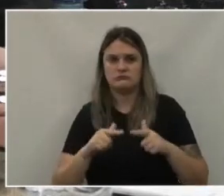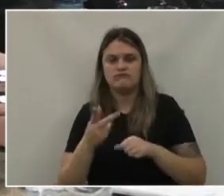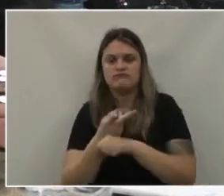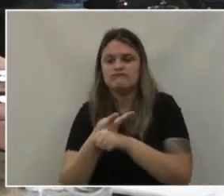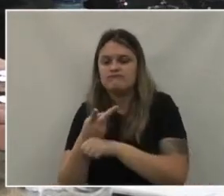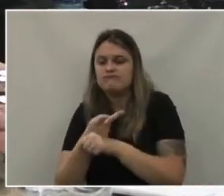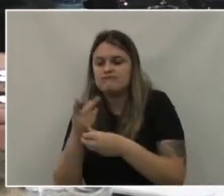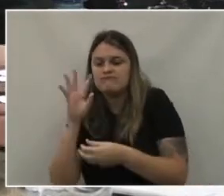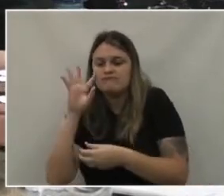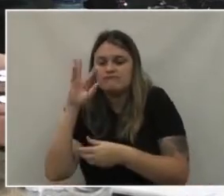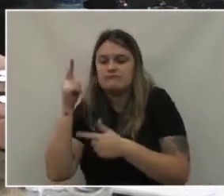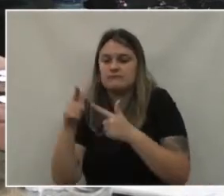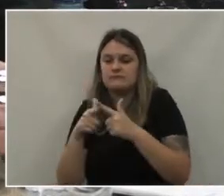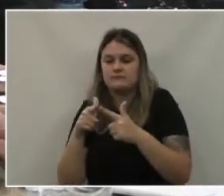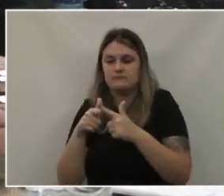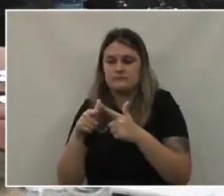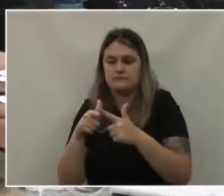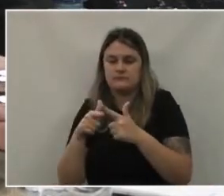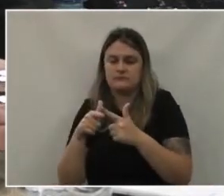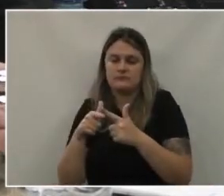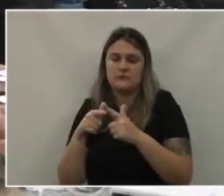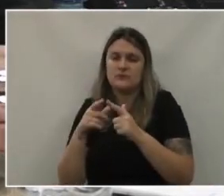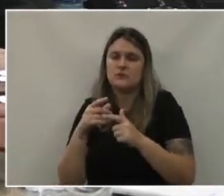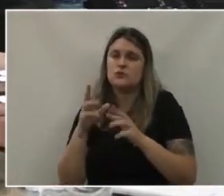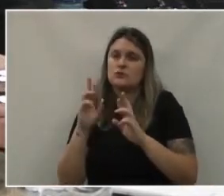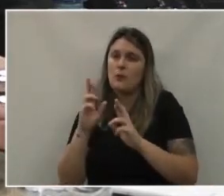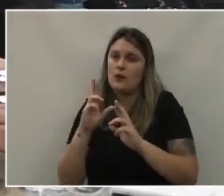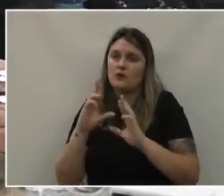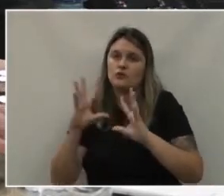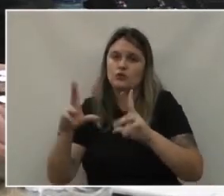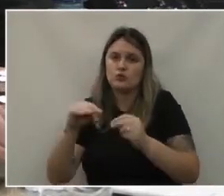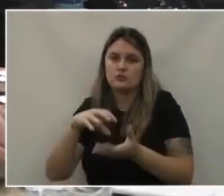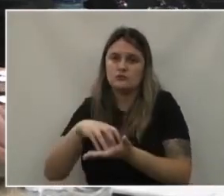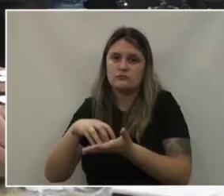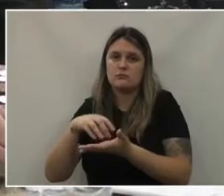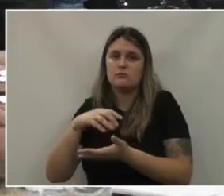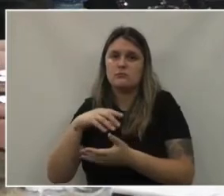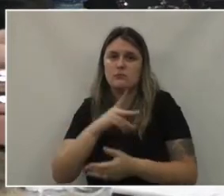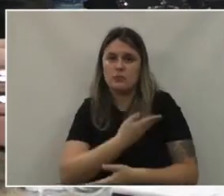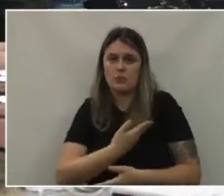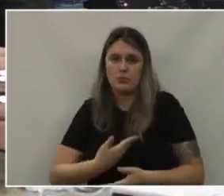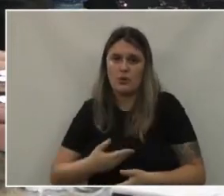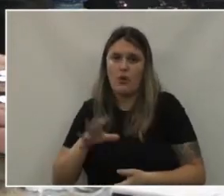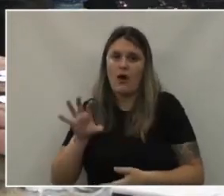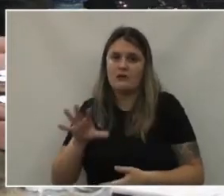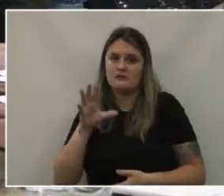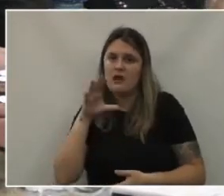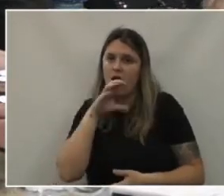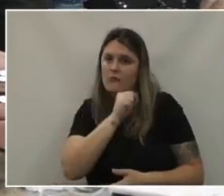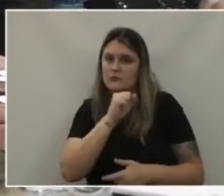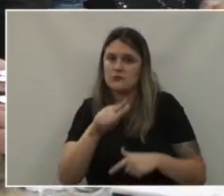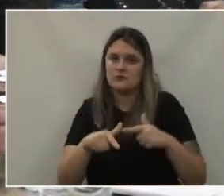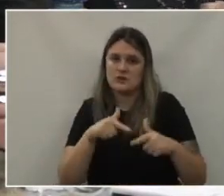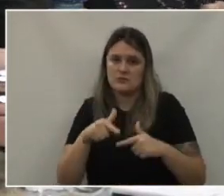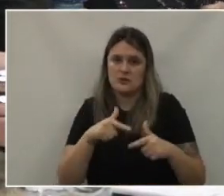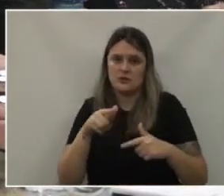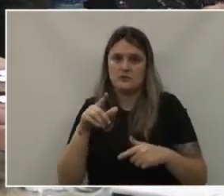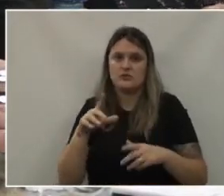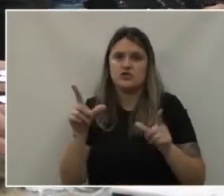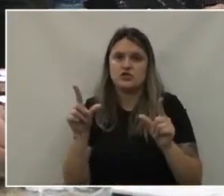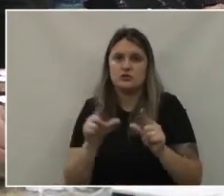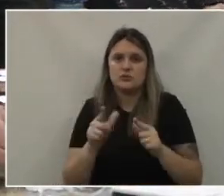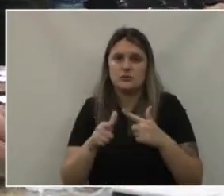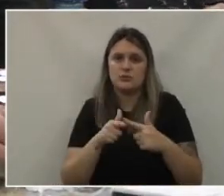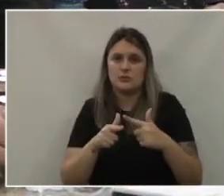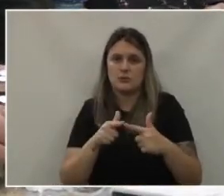procurar solução para o problema. Bom se todos os setores públicos fossem assim, teríamos muitos problemas a menos aí